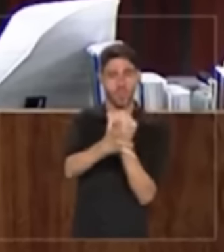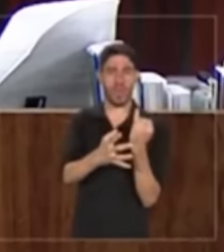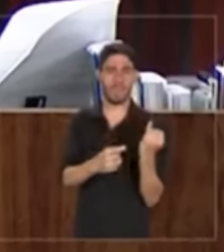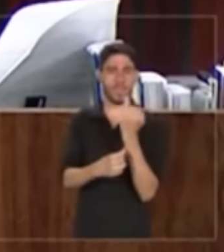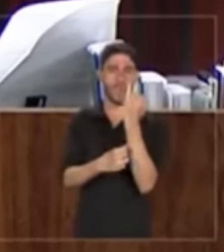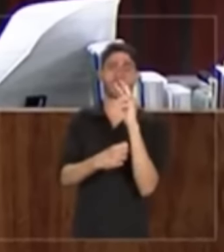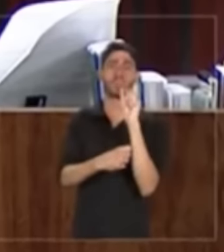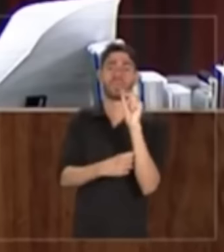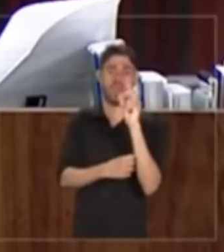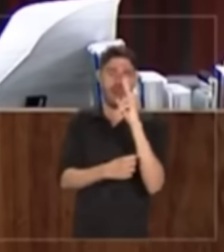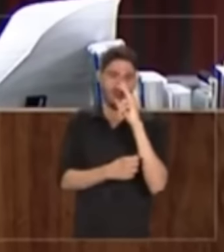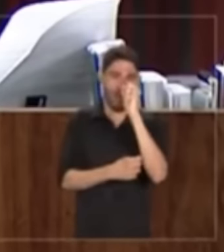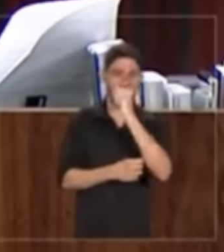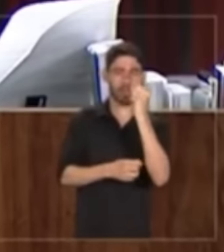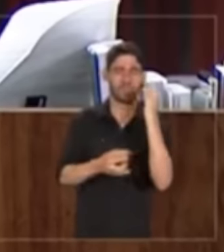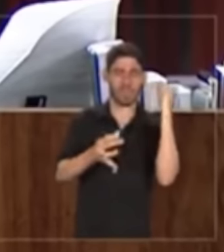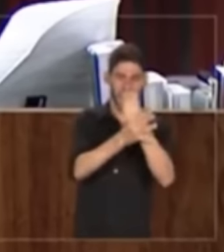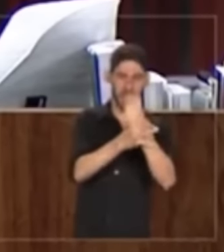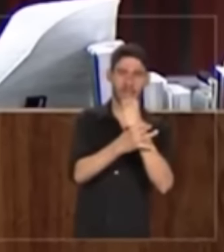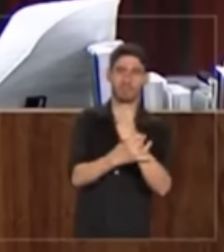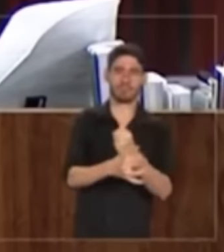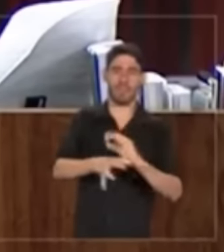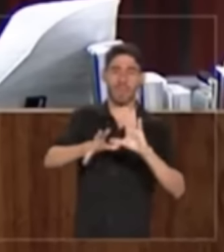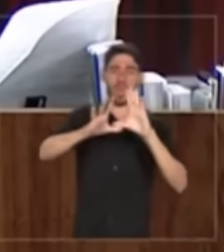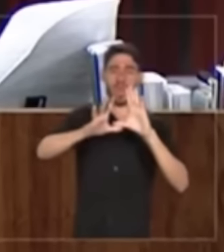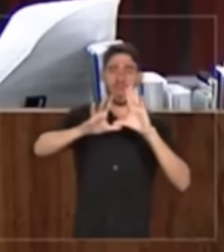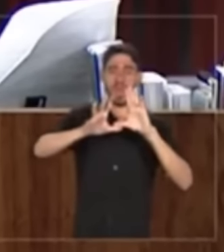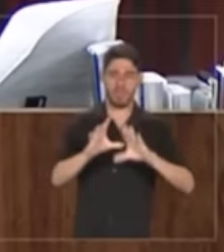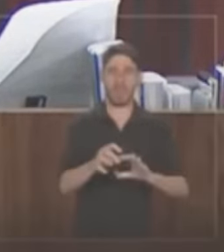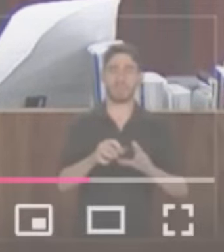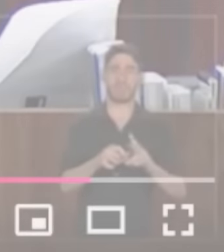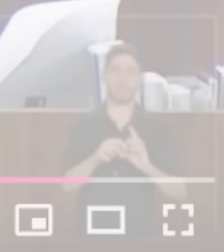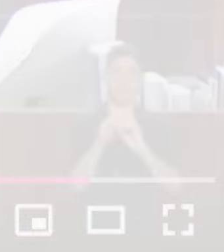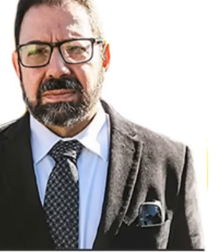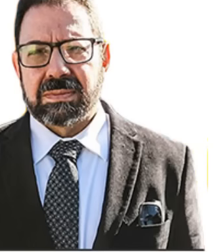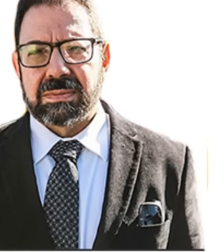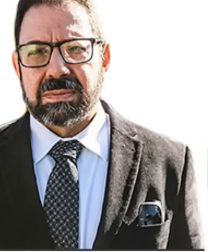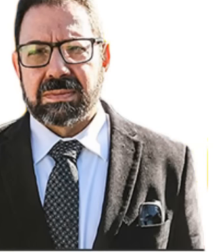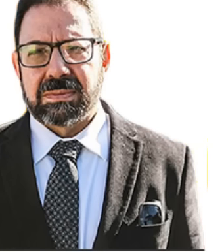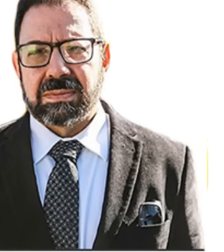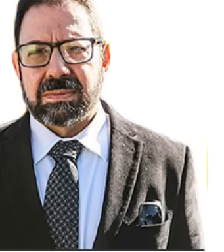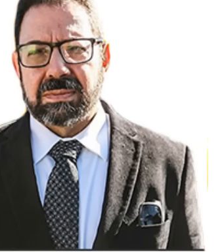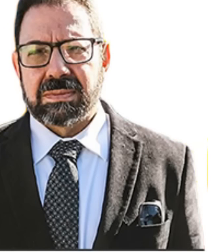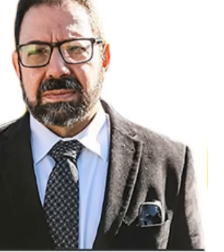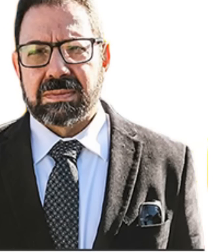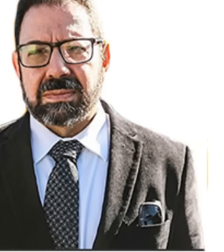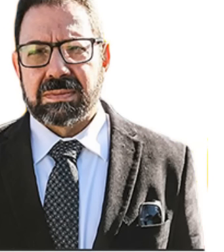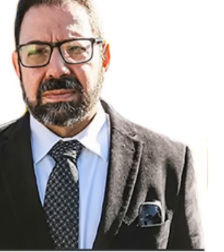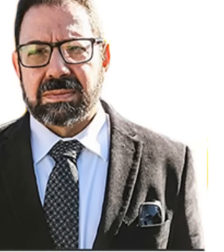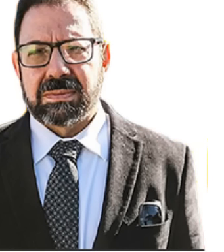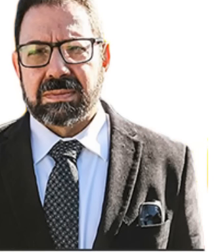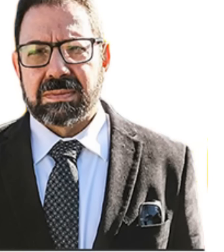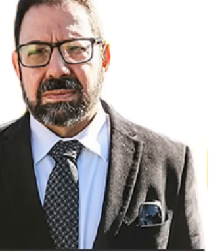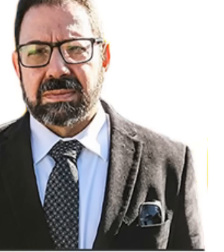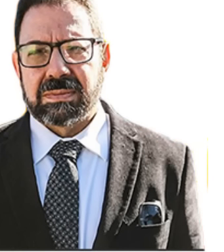fortalecimento a garantia e a permanência da Democracia Muito obrigado Bom dia senhoras e senhores hoje é